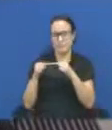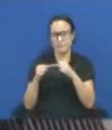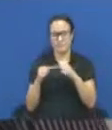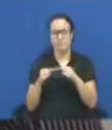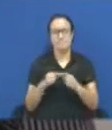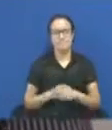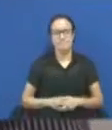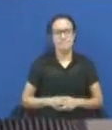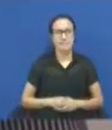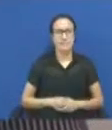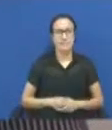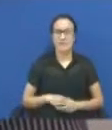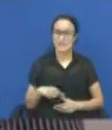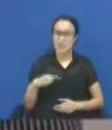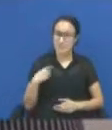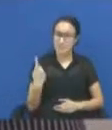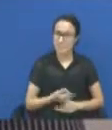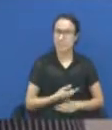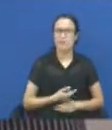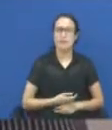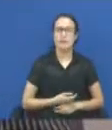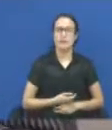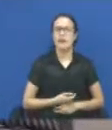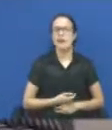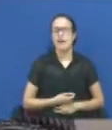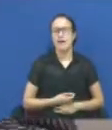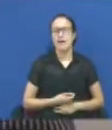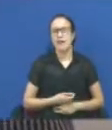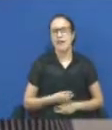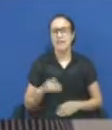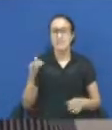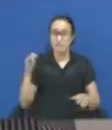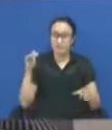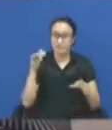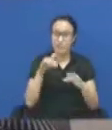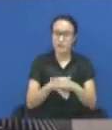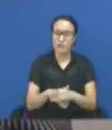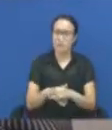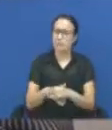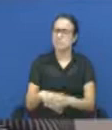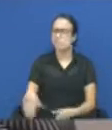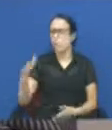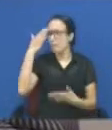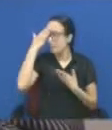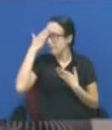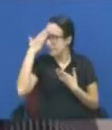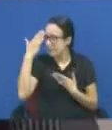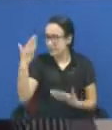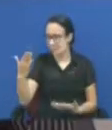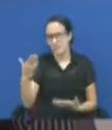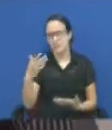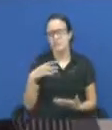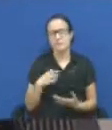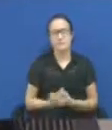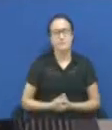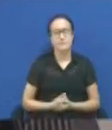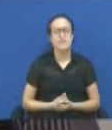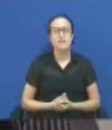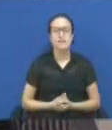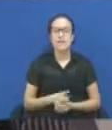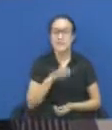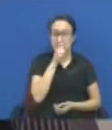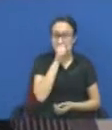de sair desta casa, a votação de cada um vereador, eu até agradeço, cada um votou, dizendo que Limeira viu